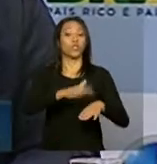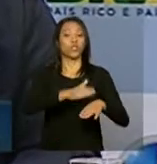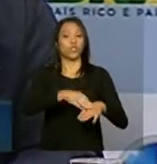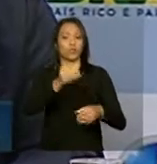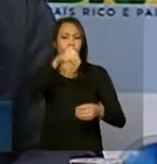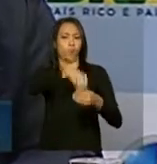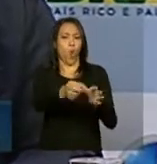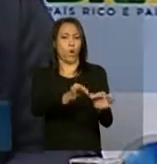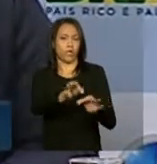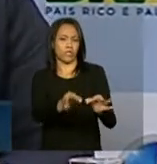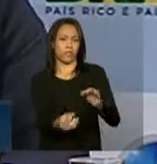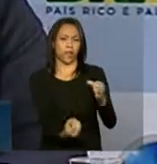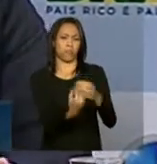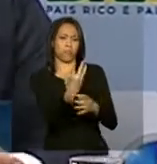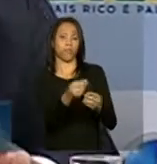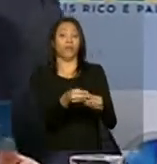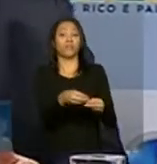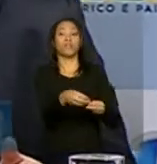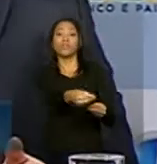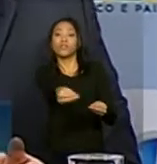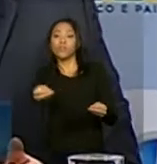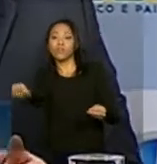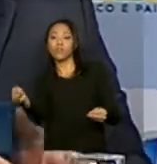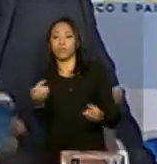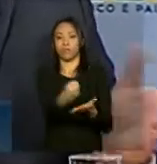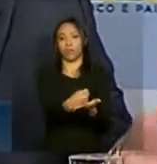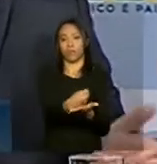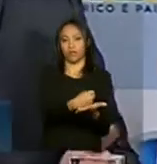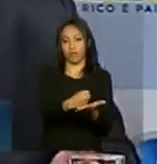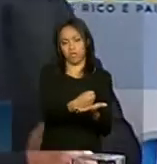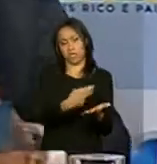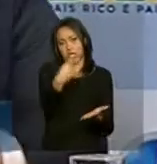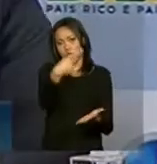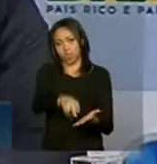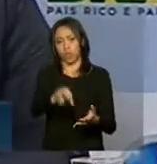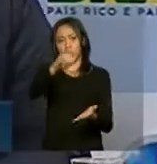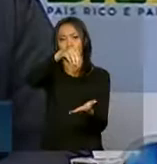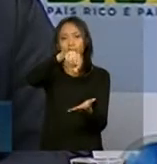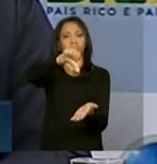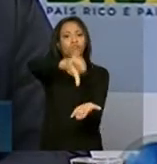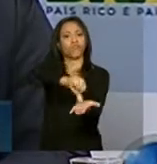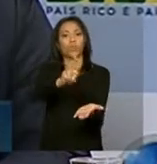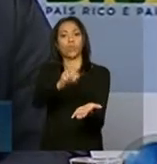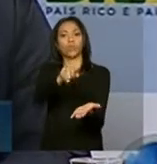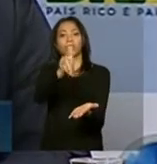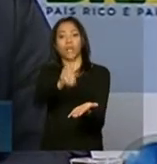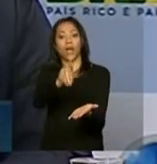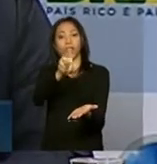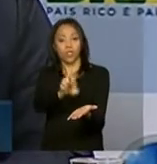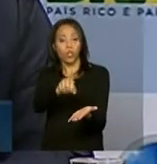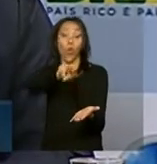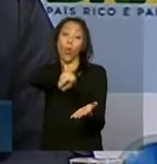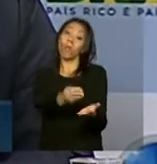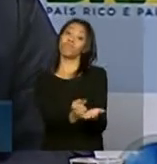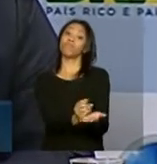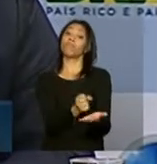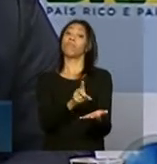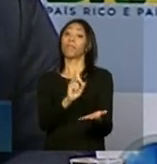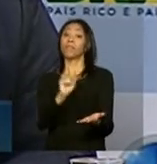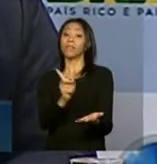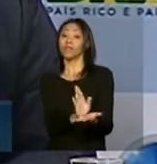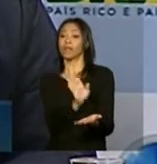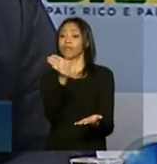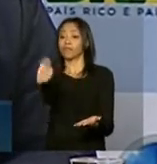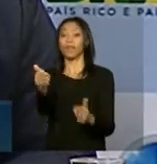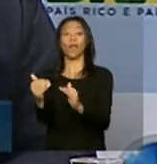medicamento, ela pode distribuir na sua unidade ou pode mandar para a casa do paciente. Ou ela também pode